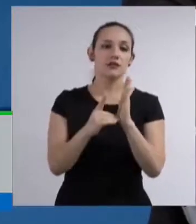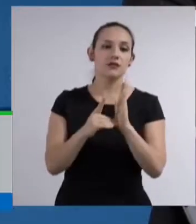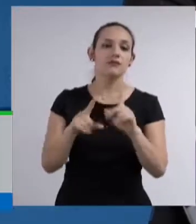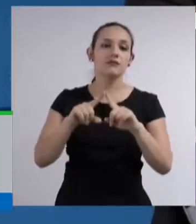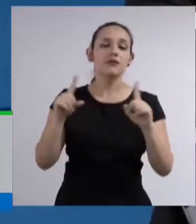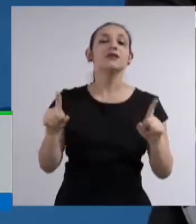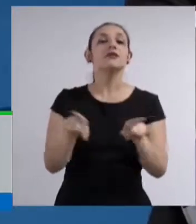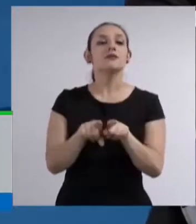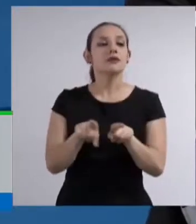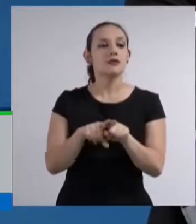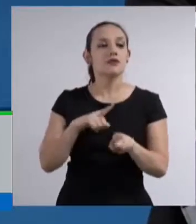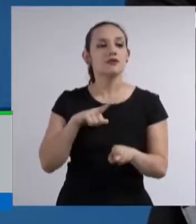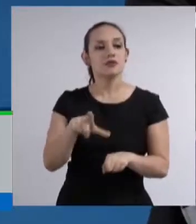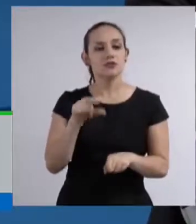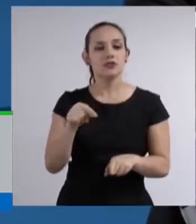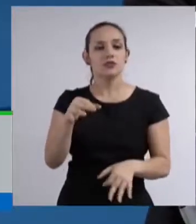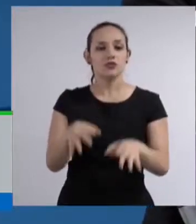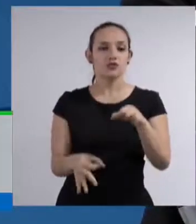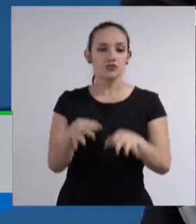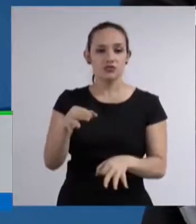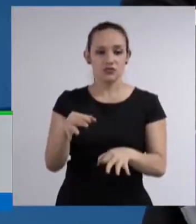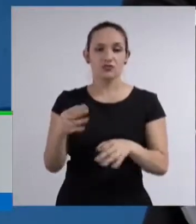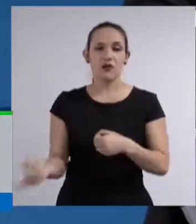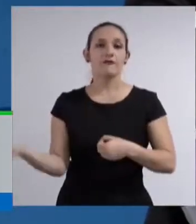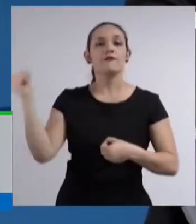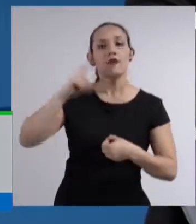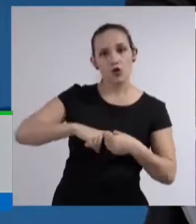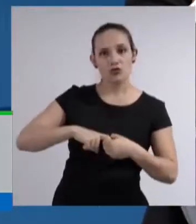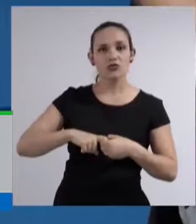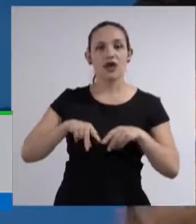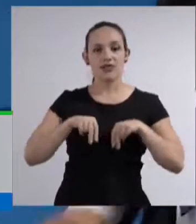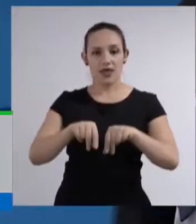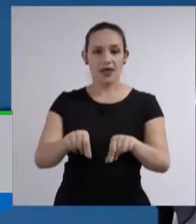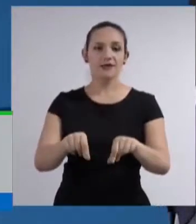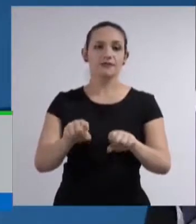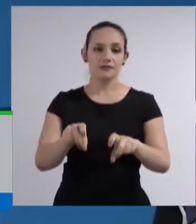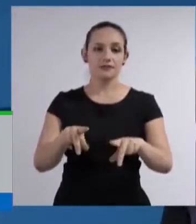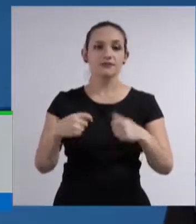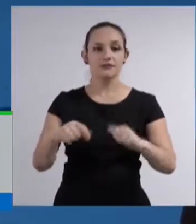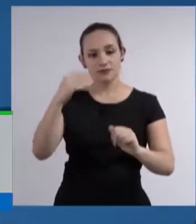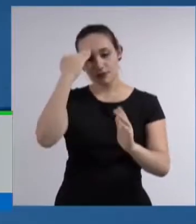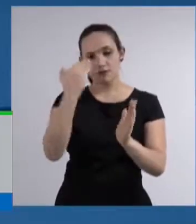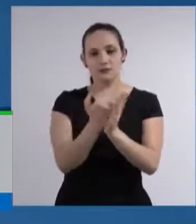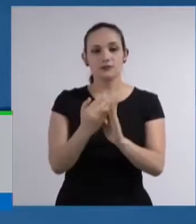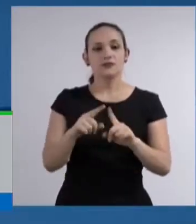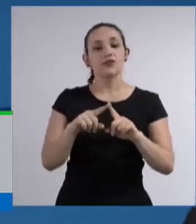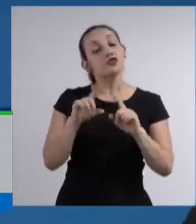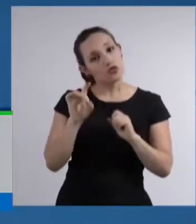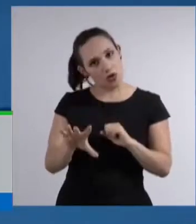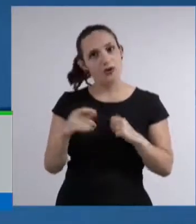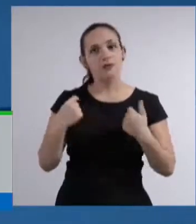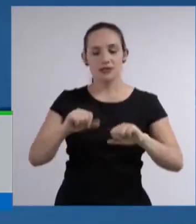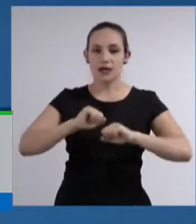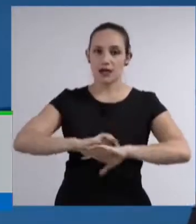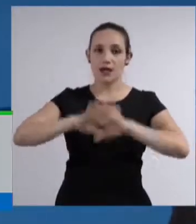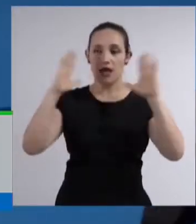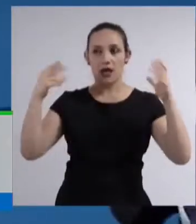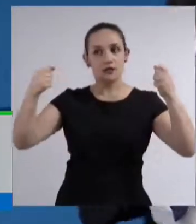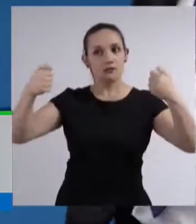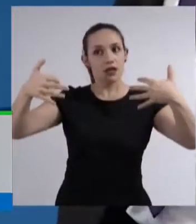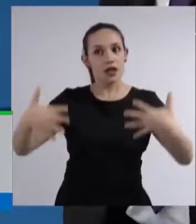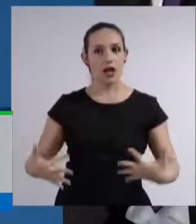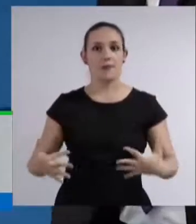uma determinação judicial para a reintegração de posse. Então, tem que ser cumprida. Apenas isso que a gente tem que deixar bem claro,